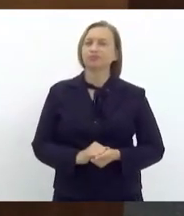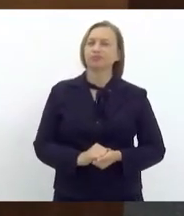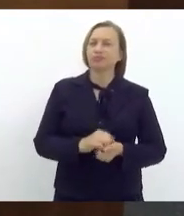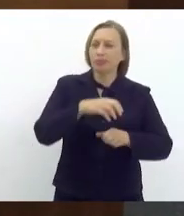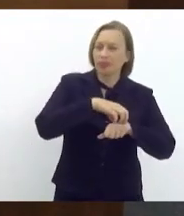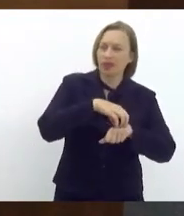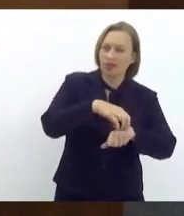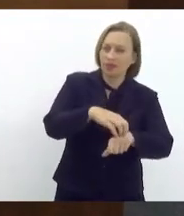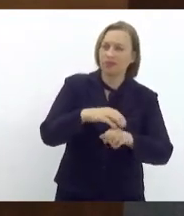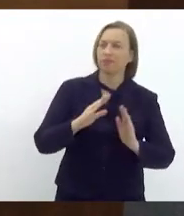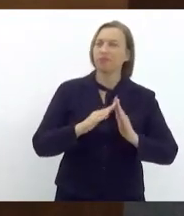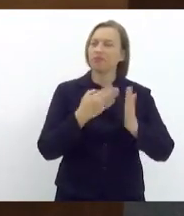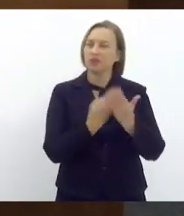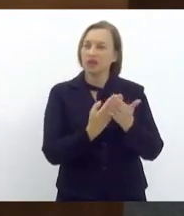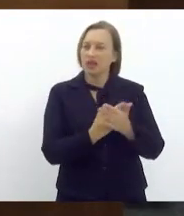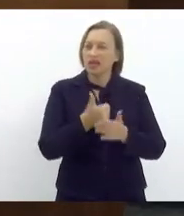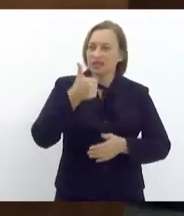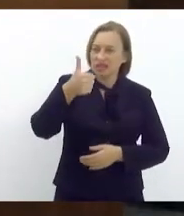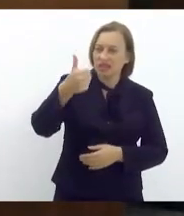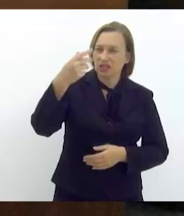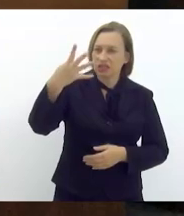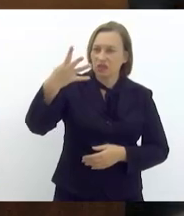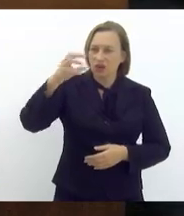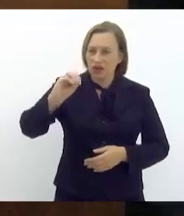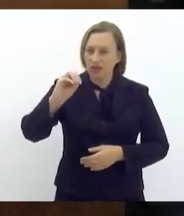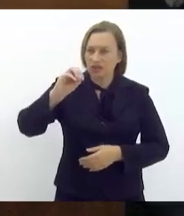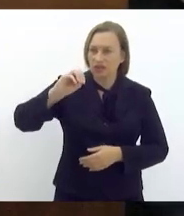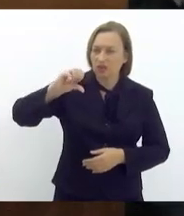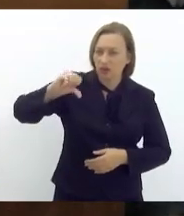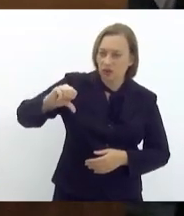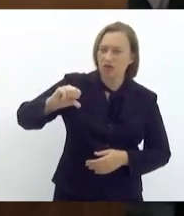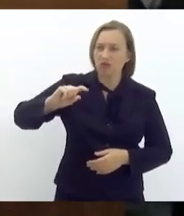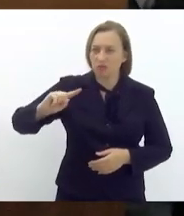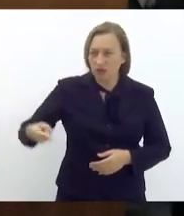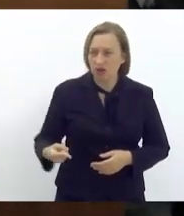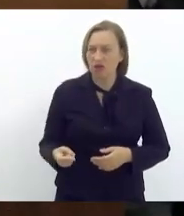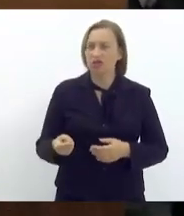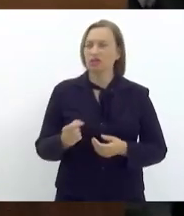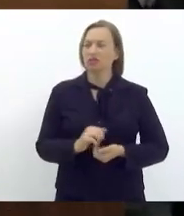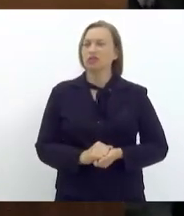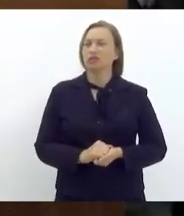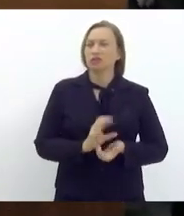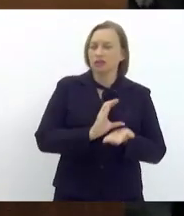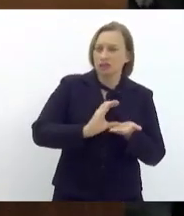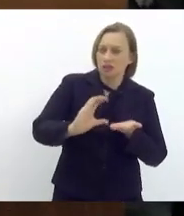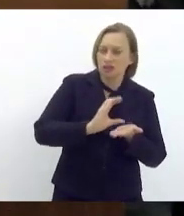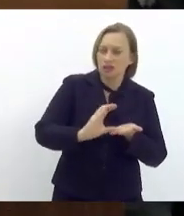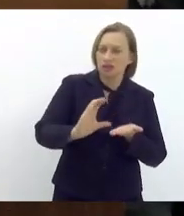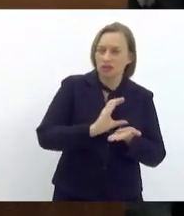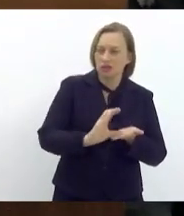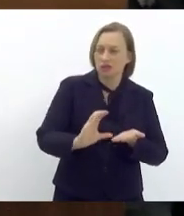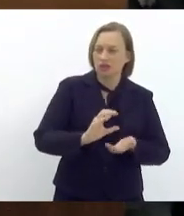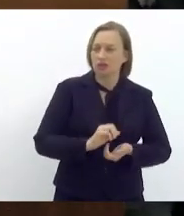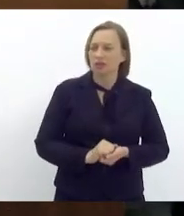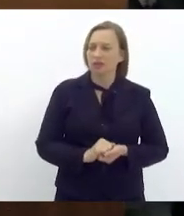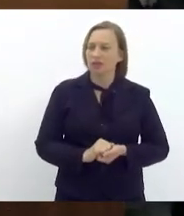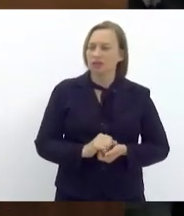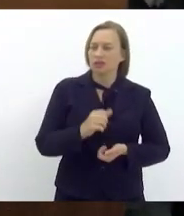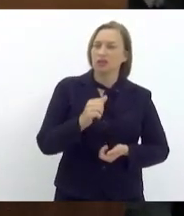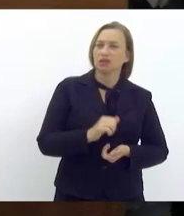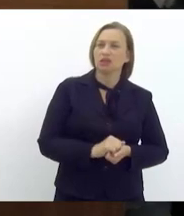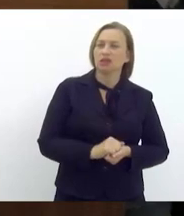149 milhões suporte e autonomia financeira de unidades escolares 195 milhões